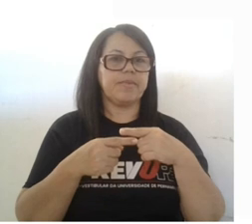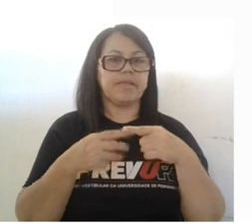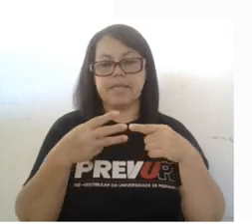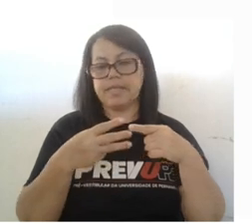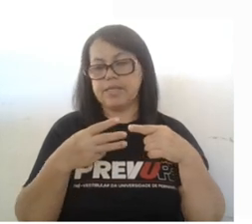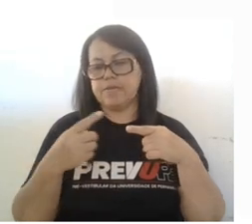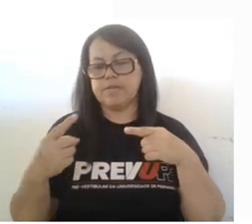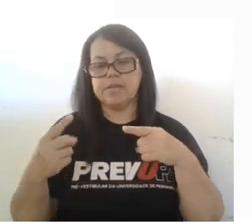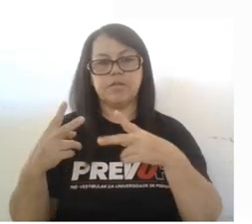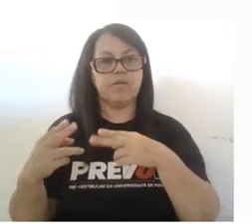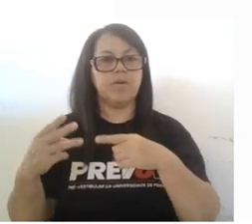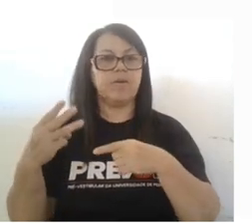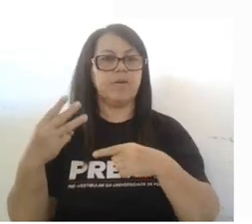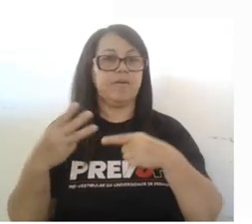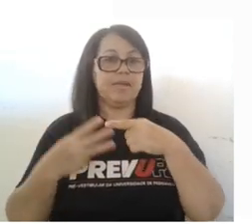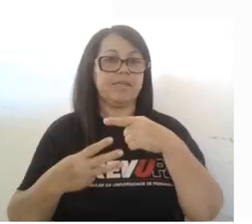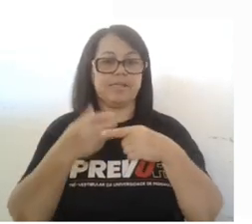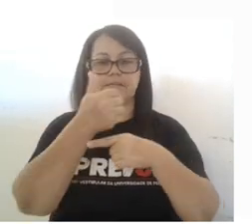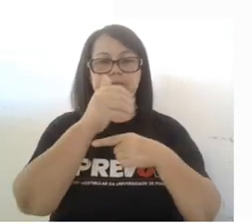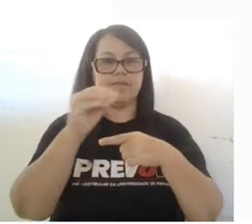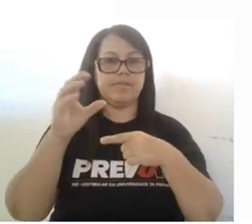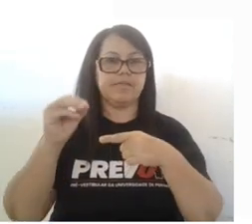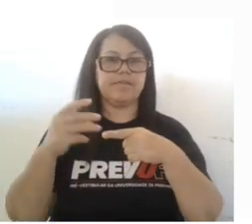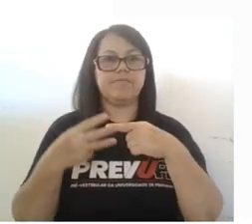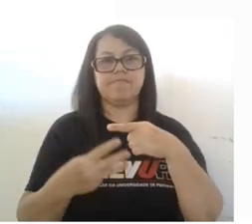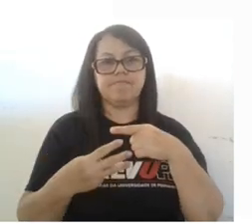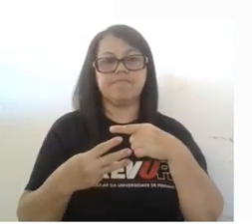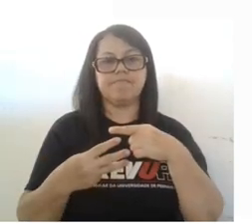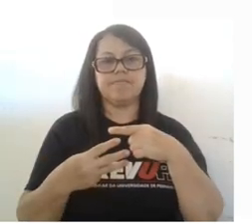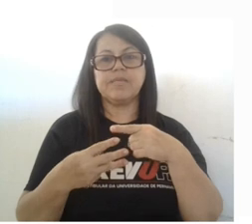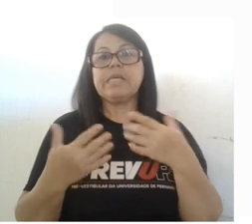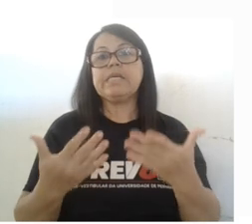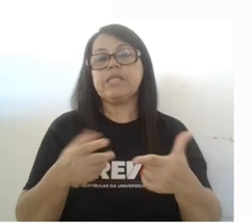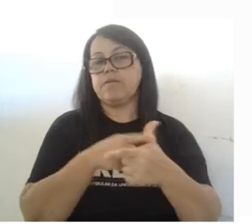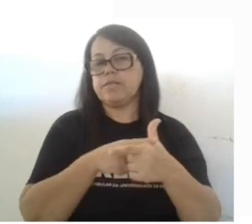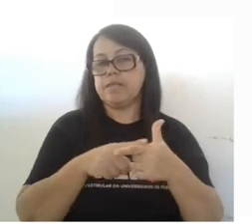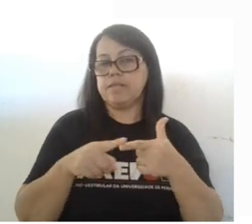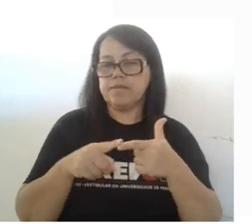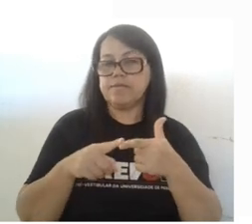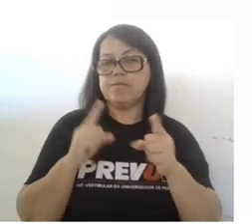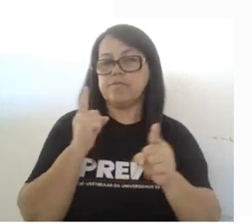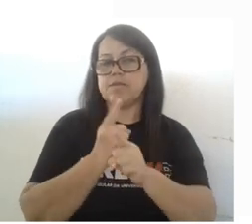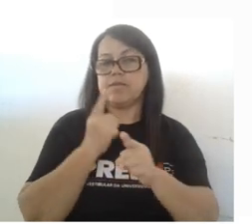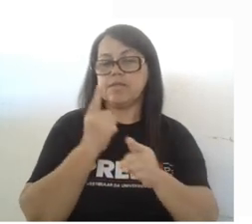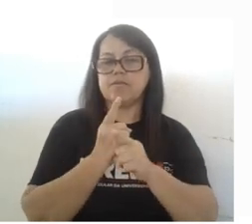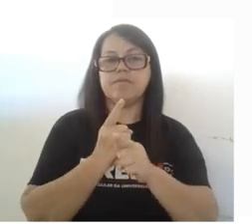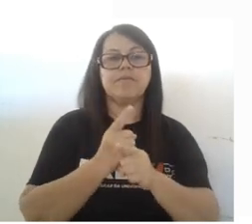vezes 1 aqui, 3. Nós vamos ter 100 dividido por 3. Essa divisão, vamos encontrar o